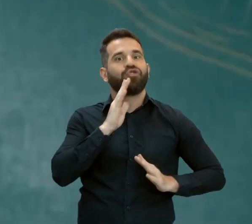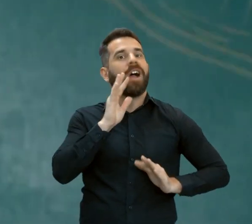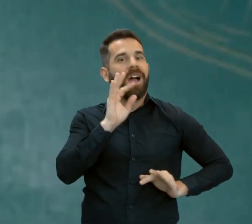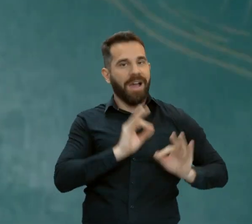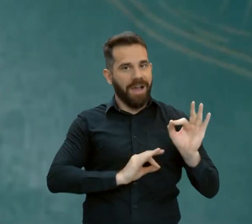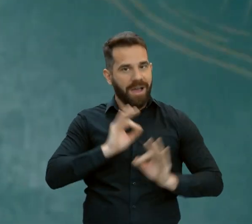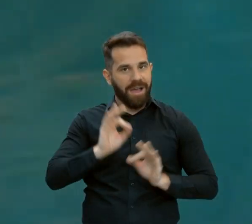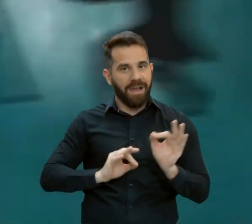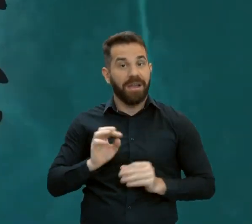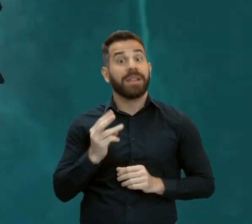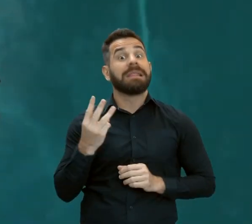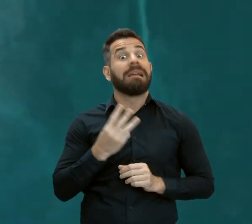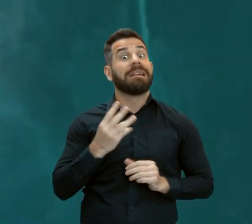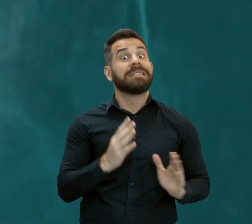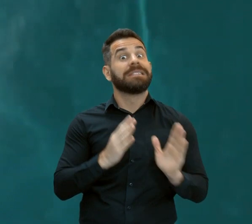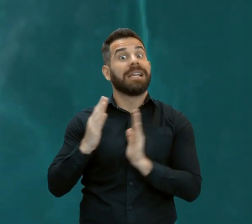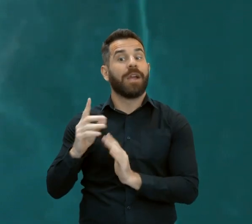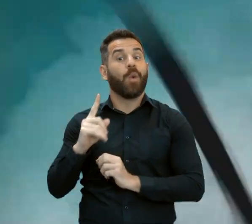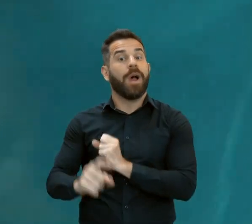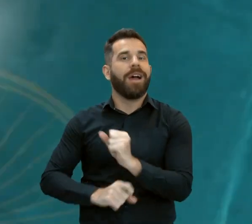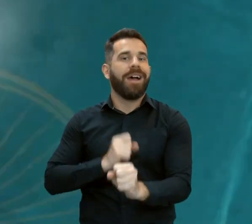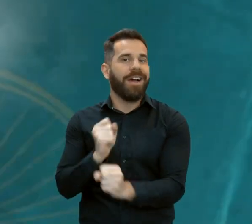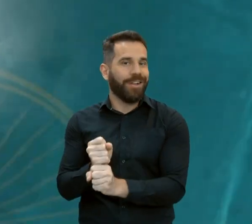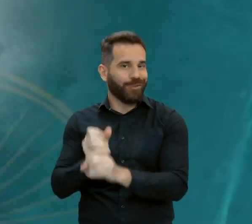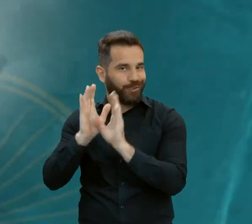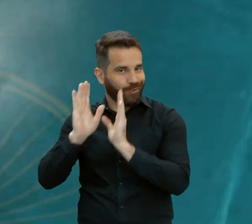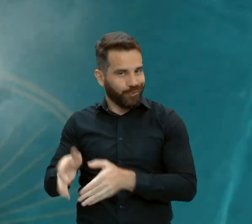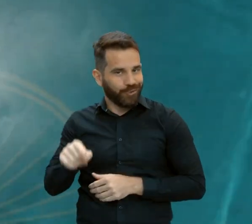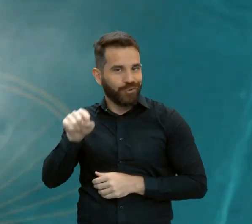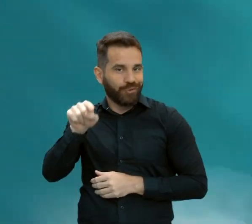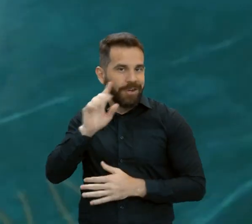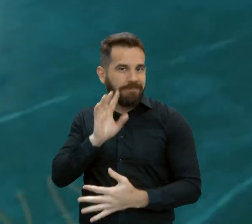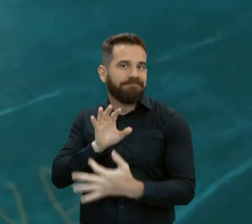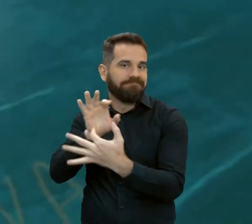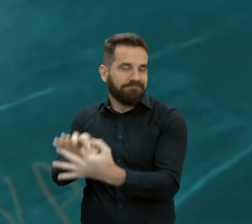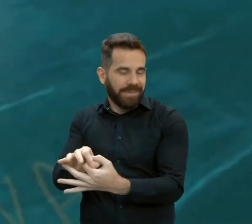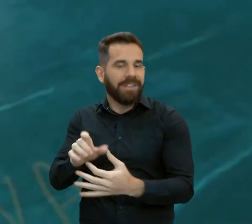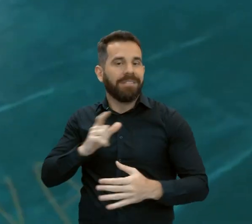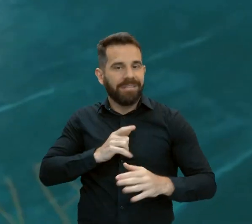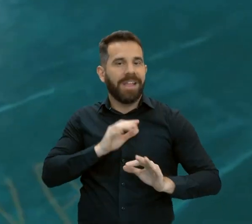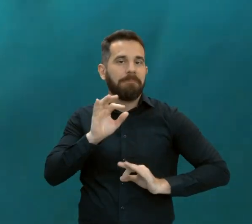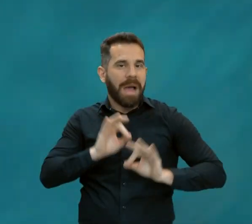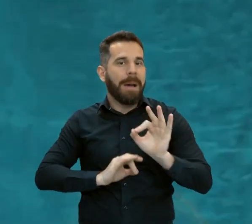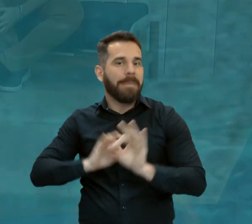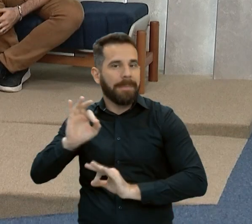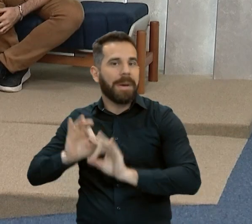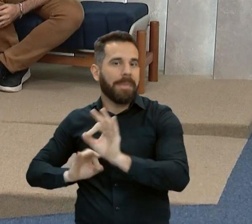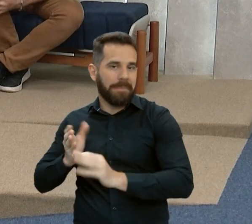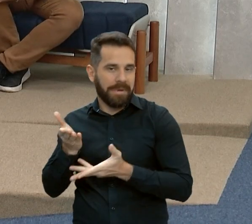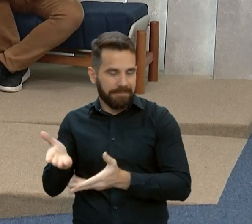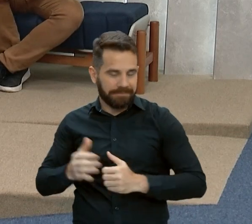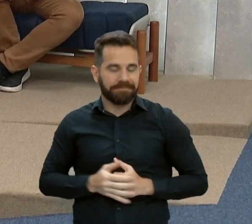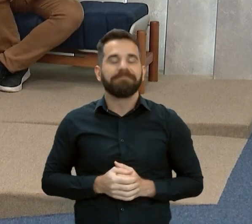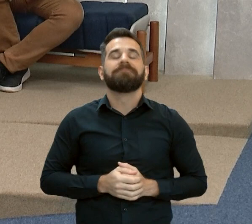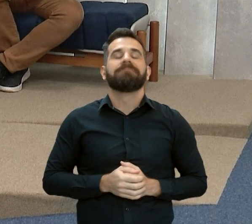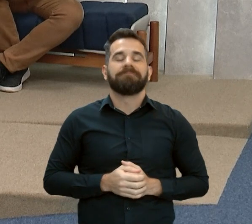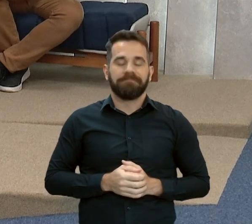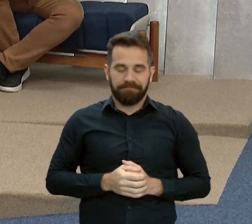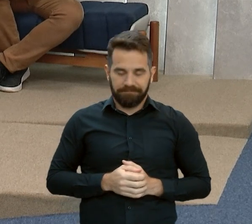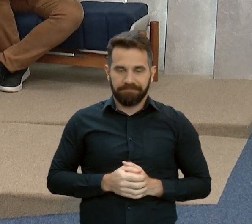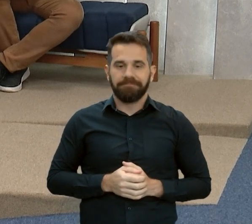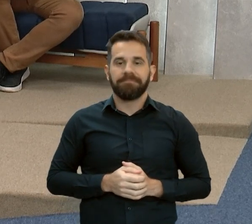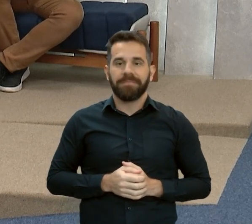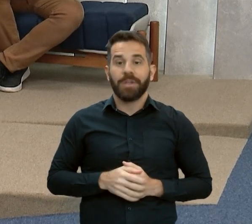última temporada, né, para se lançar no ano que vem, que é referente à terceira temporada que está em produção. Professor Getúlio, o mais interessante que eu acho do livro é